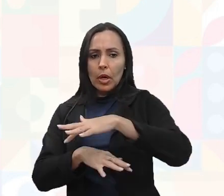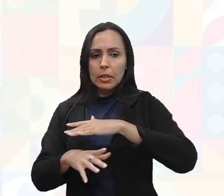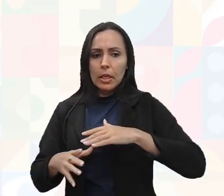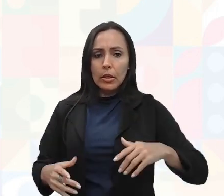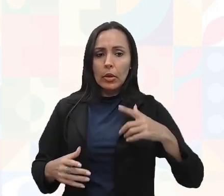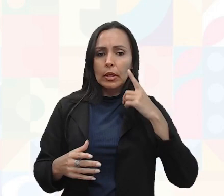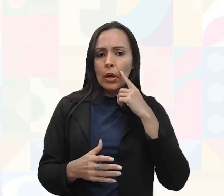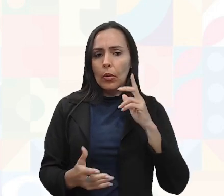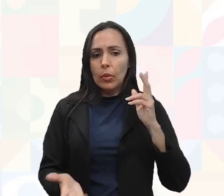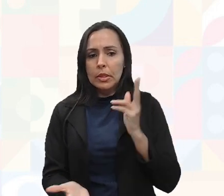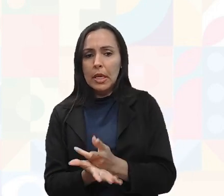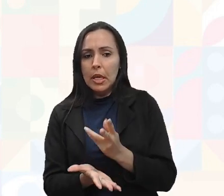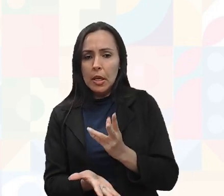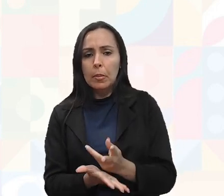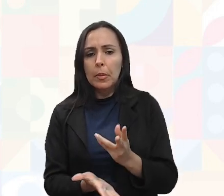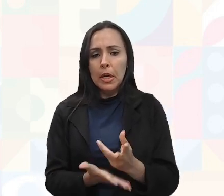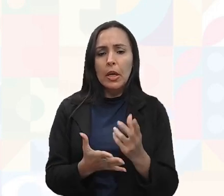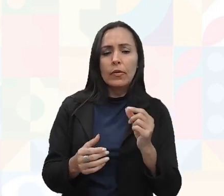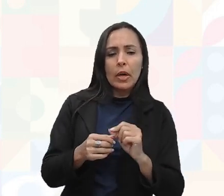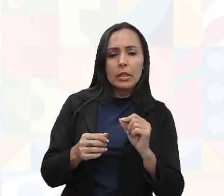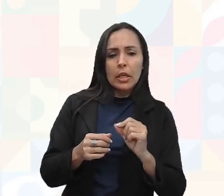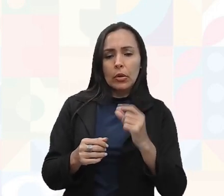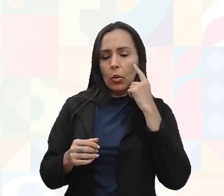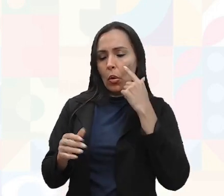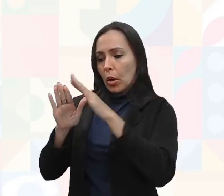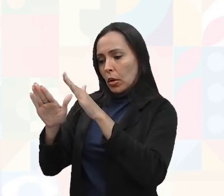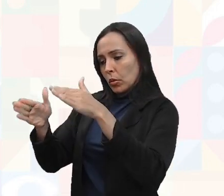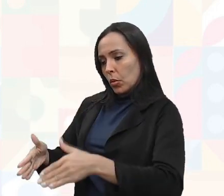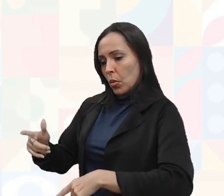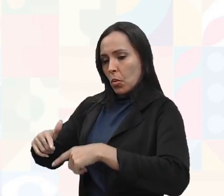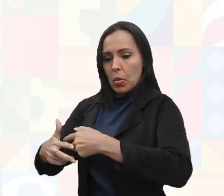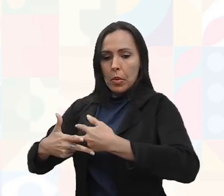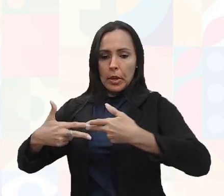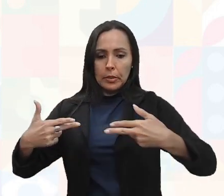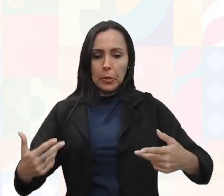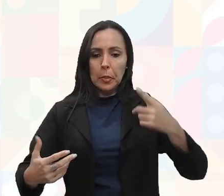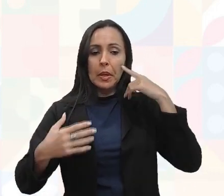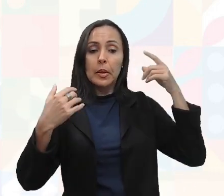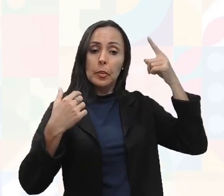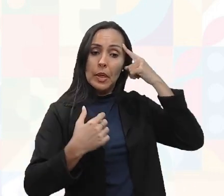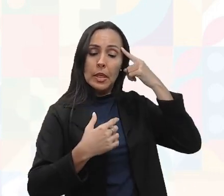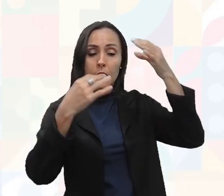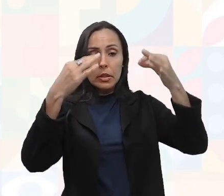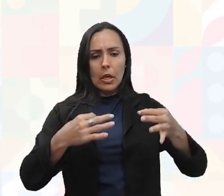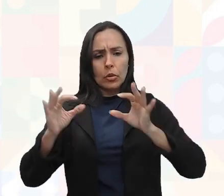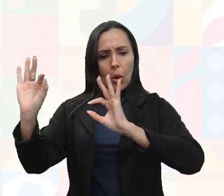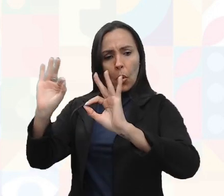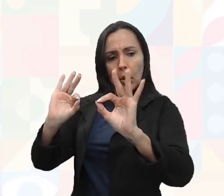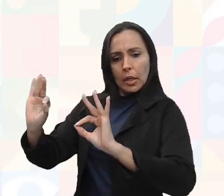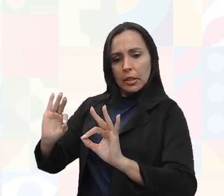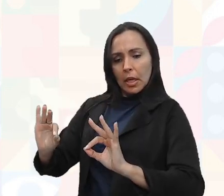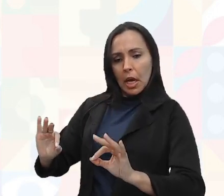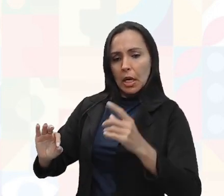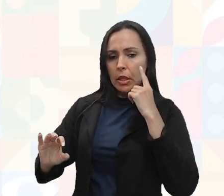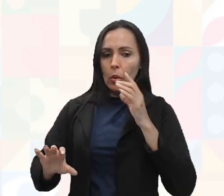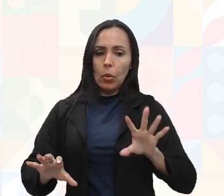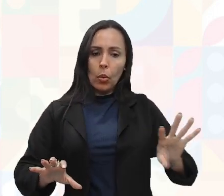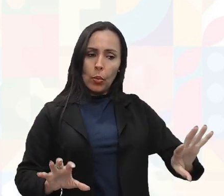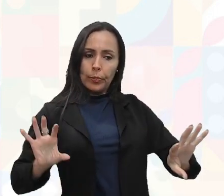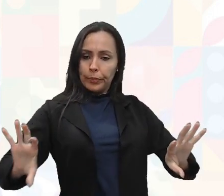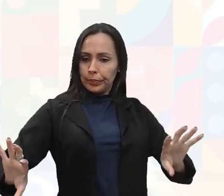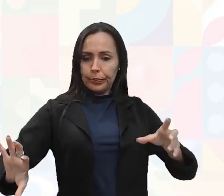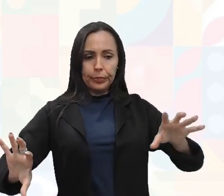fazendo e colocando, né, os móveis, né, pensar na forma correta de arrumar esse ambiente, de